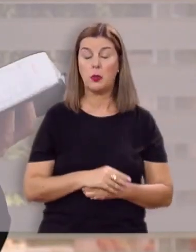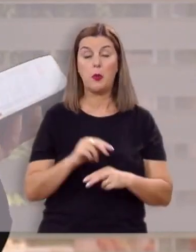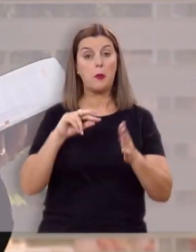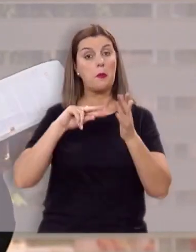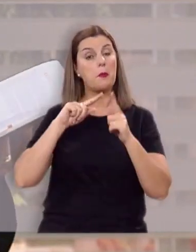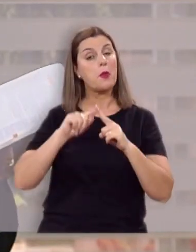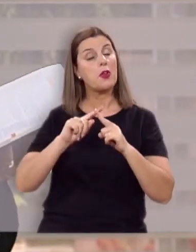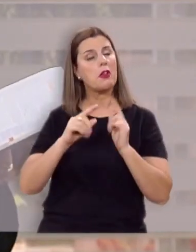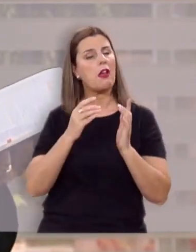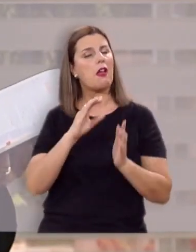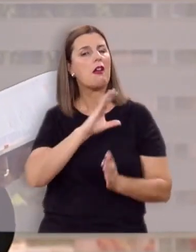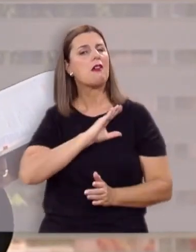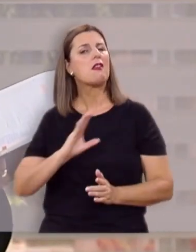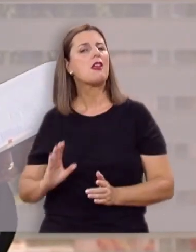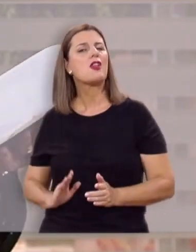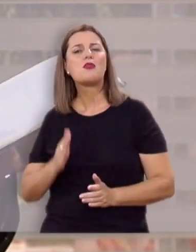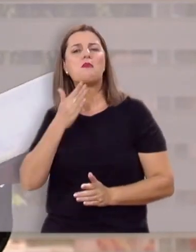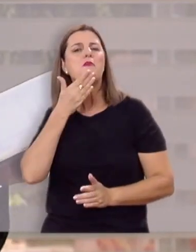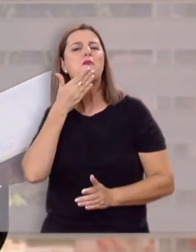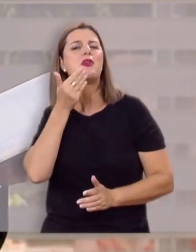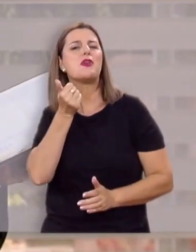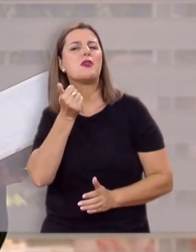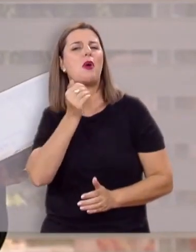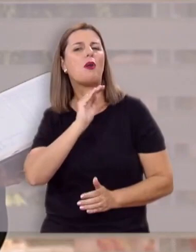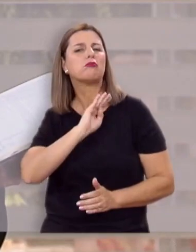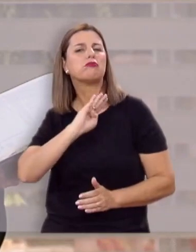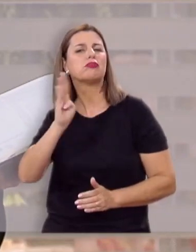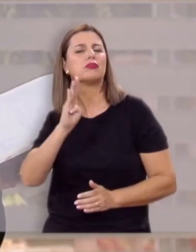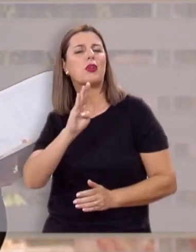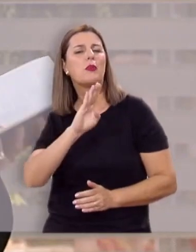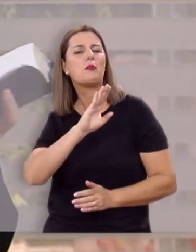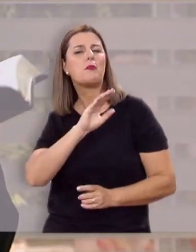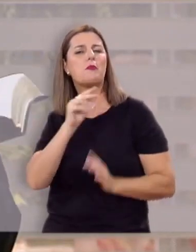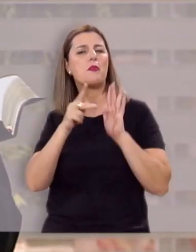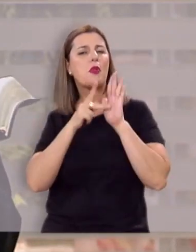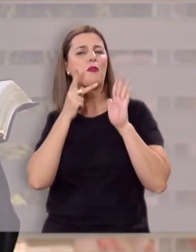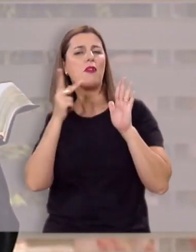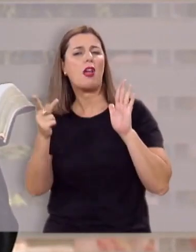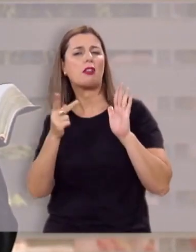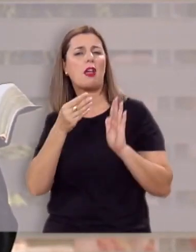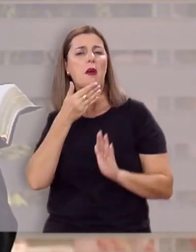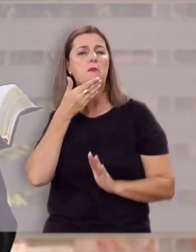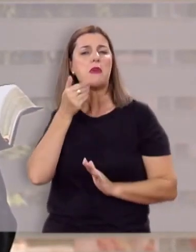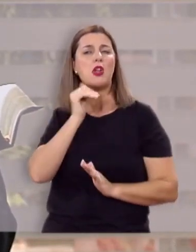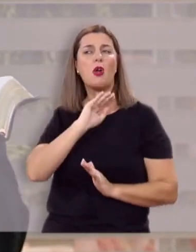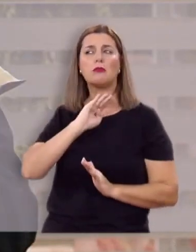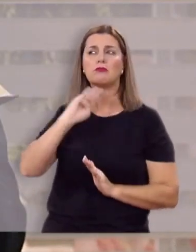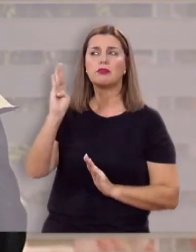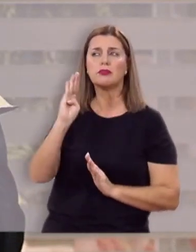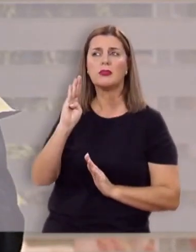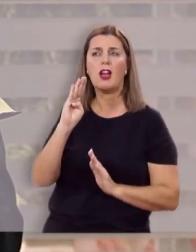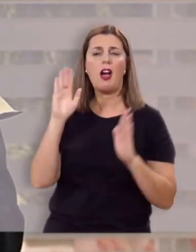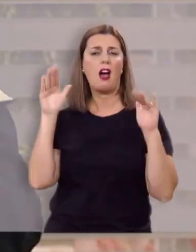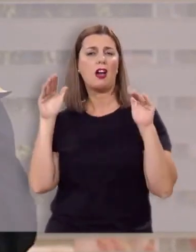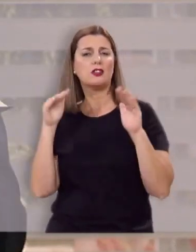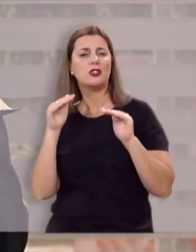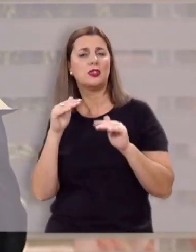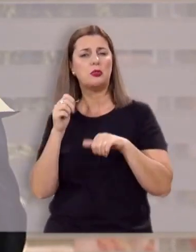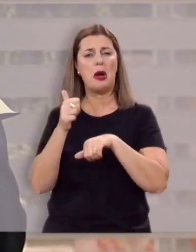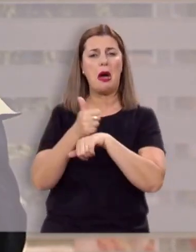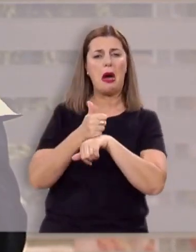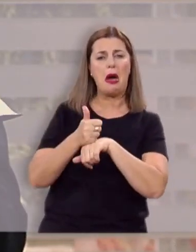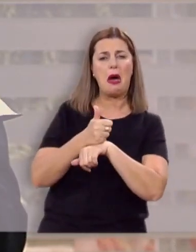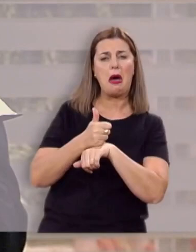Isso porque Cristo é melhor do que os profetas, do que os anjos, do que Moisés, do que